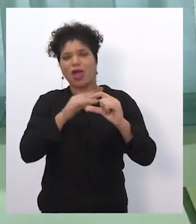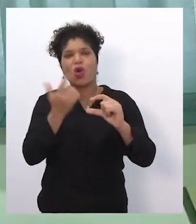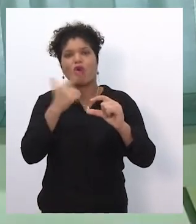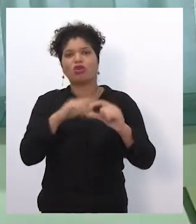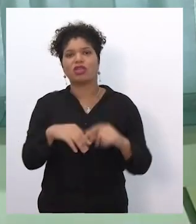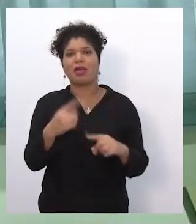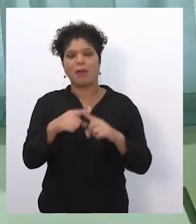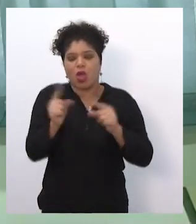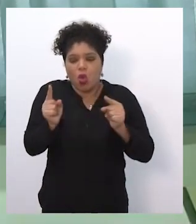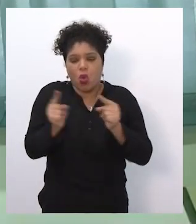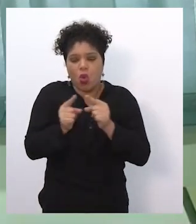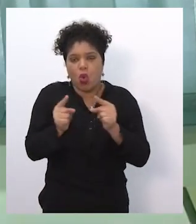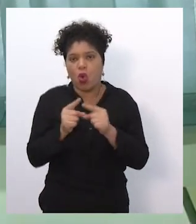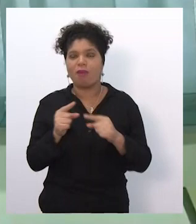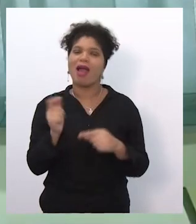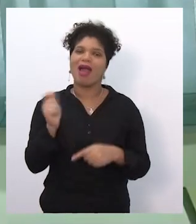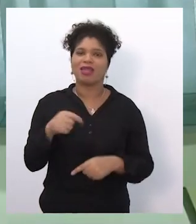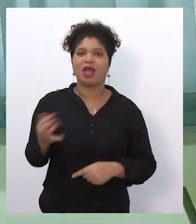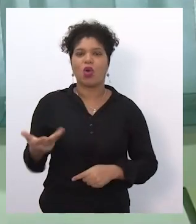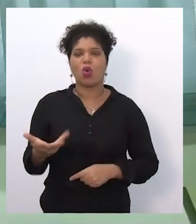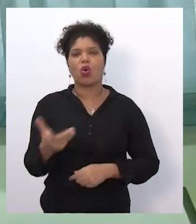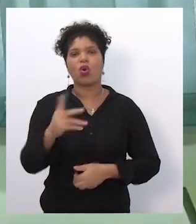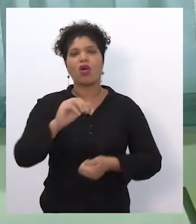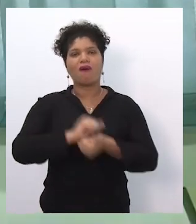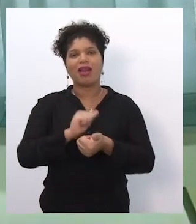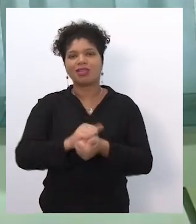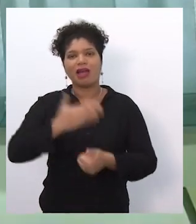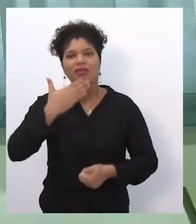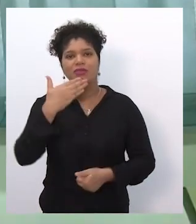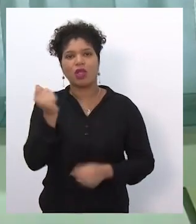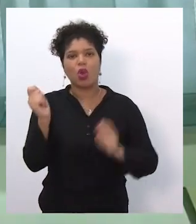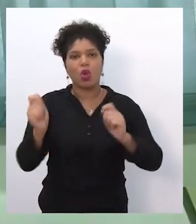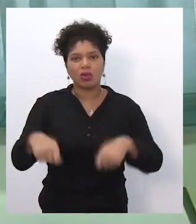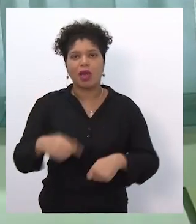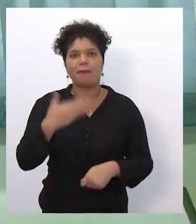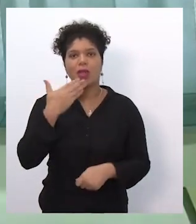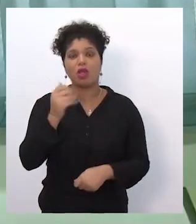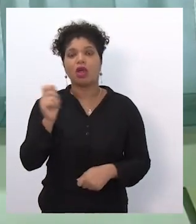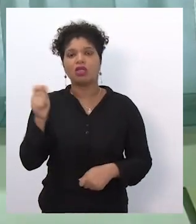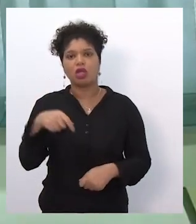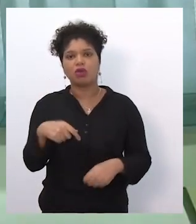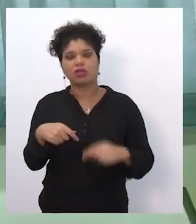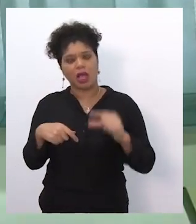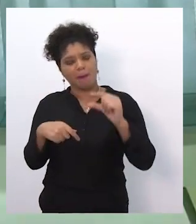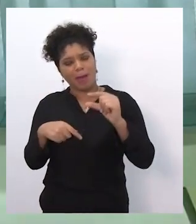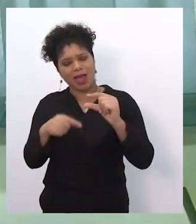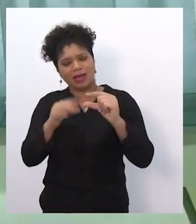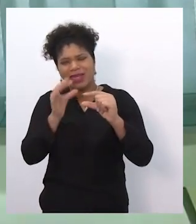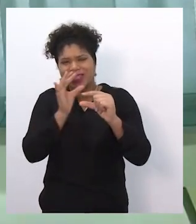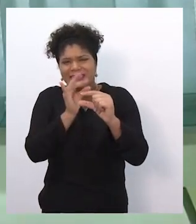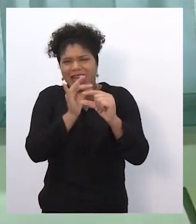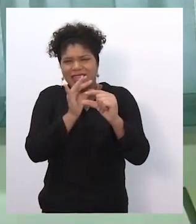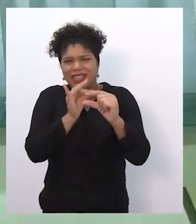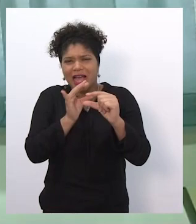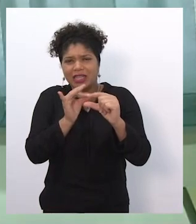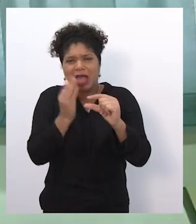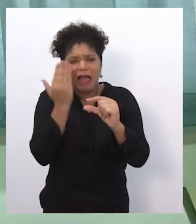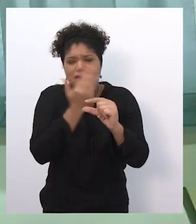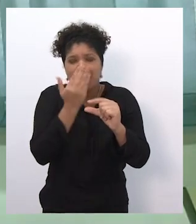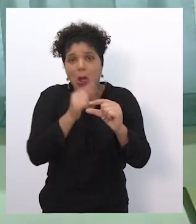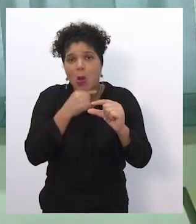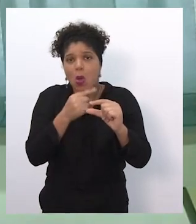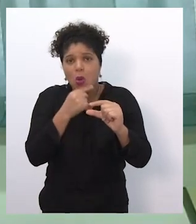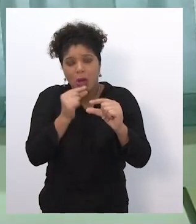Um maior desempenho. E ele pode ser subdividido em vários núcleos, vários threads, essa divisão.